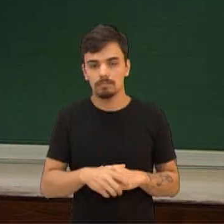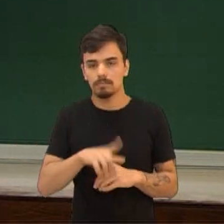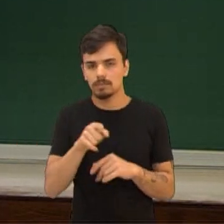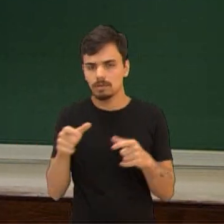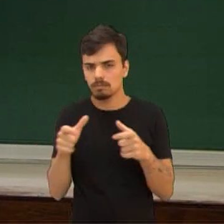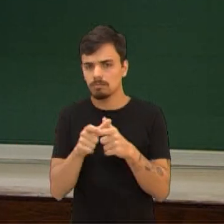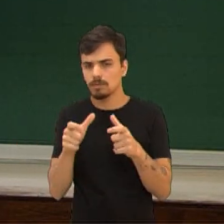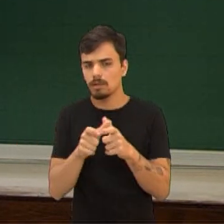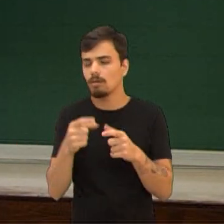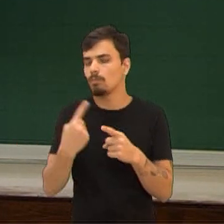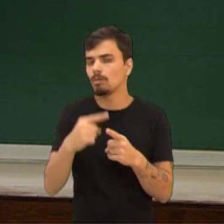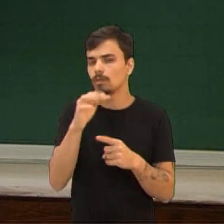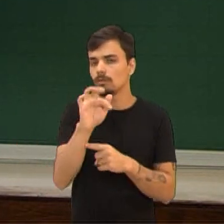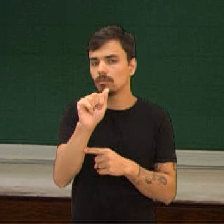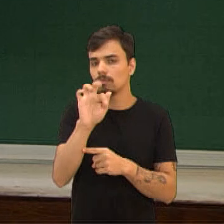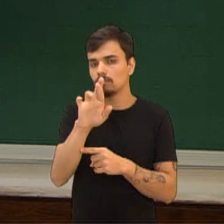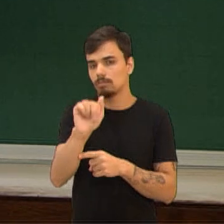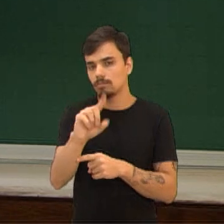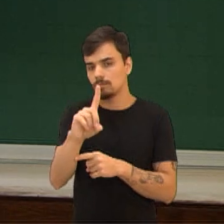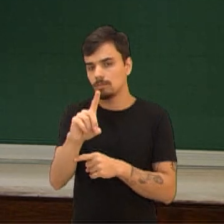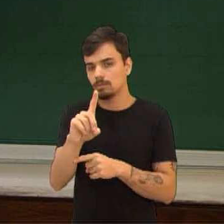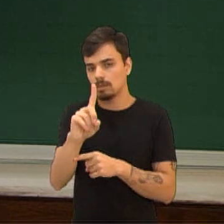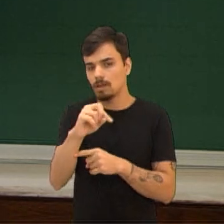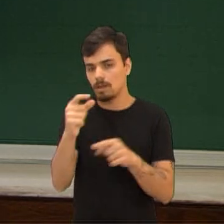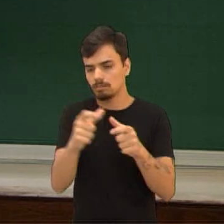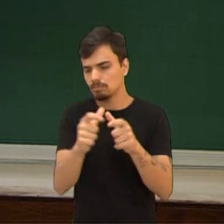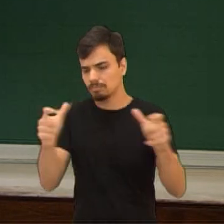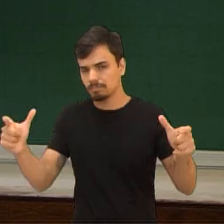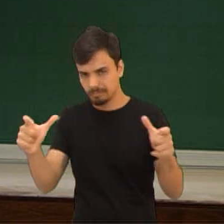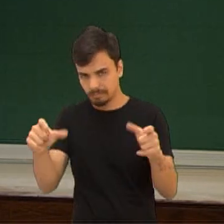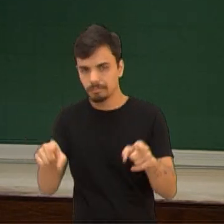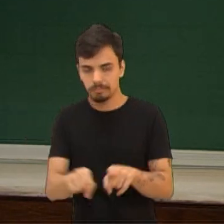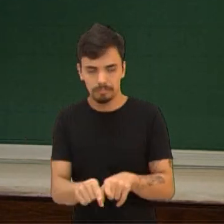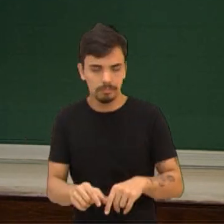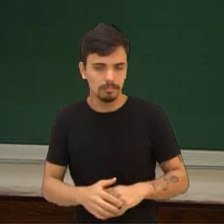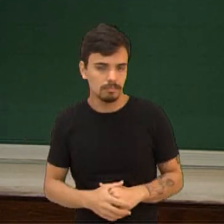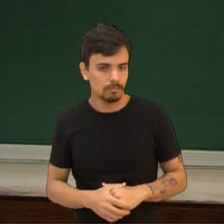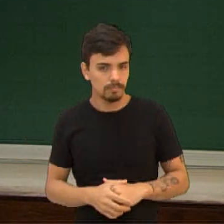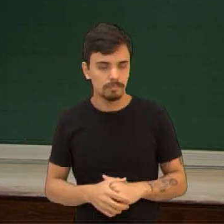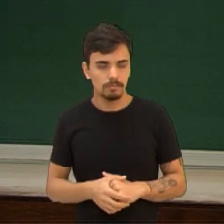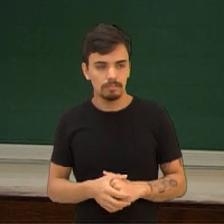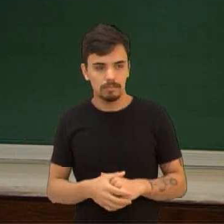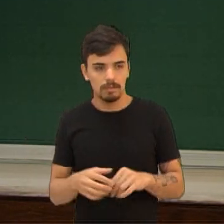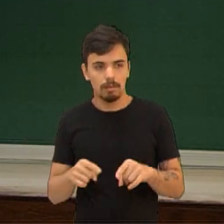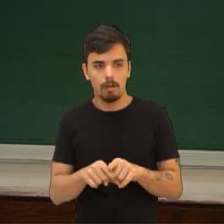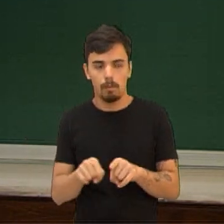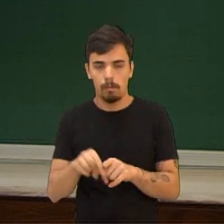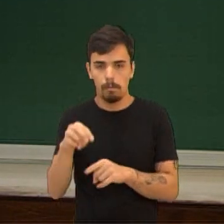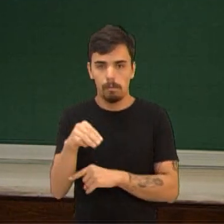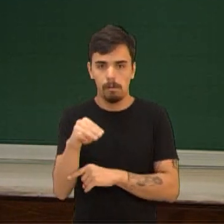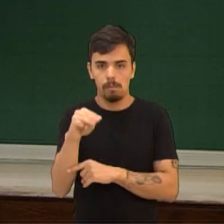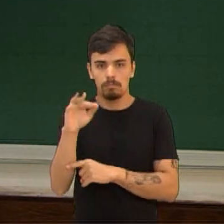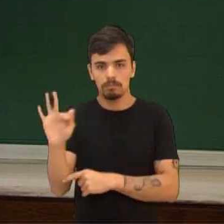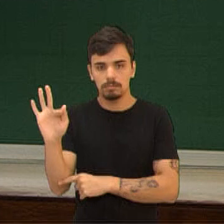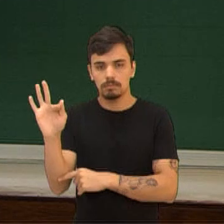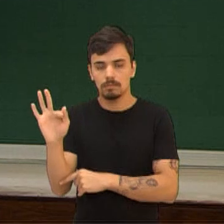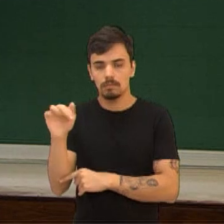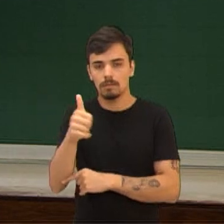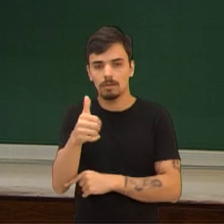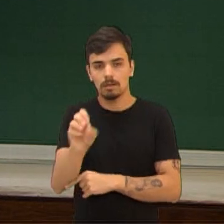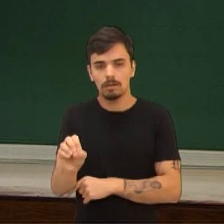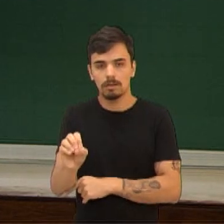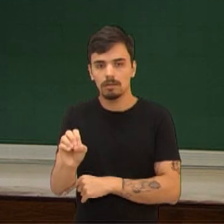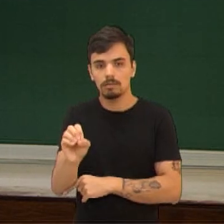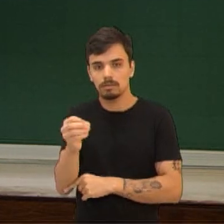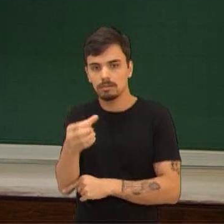é uma unidade muito grande, assim como o coulomb. É uma unidade muito grande, tá? E aqui o microfarad, que é 10 elevado a menos 6,